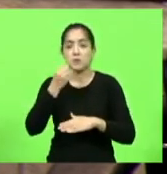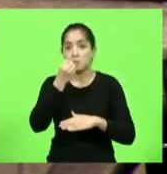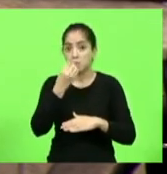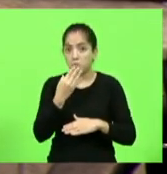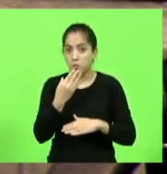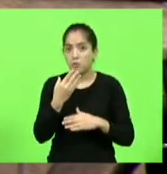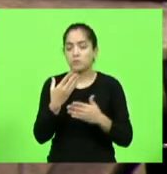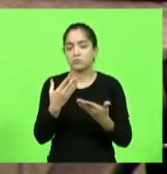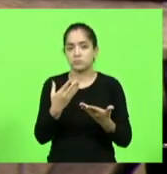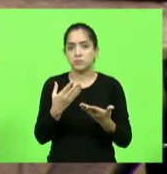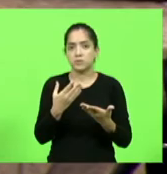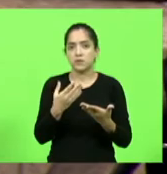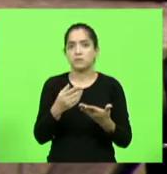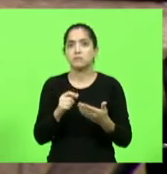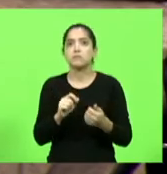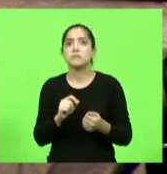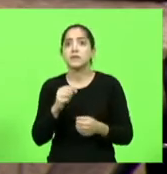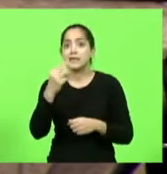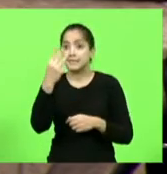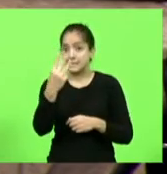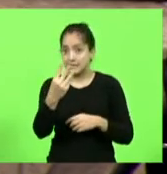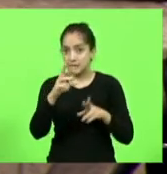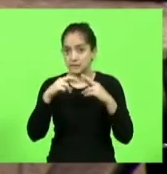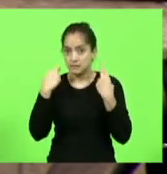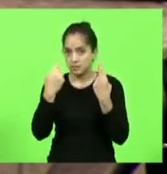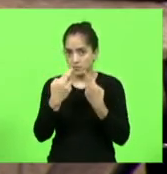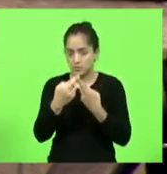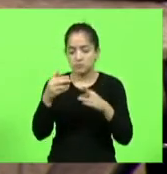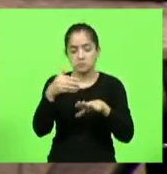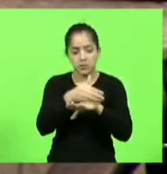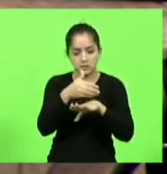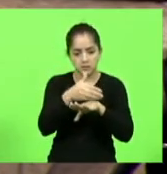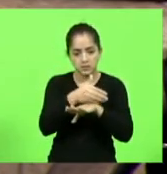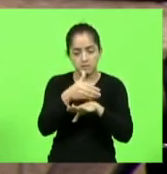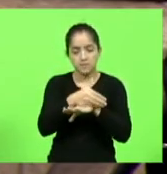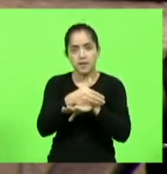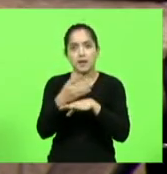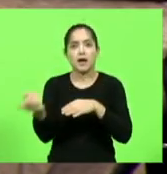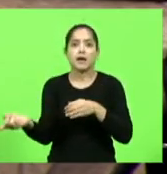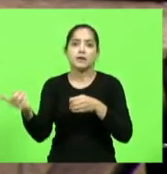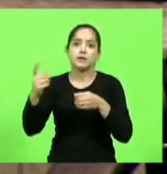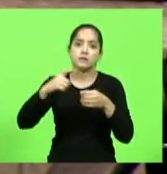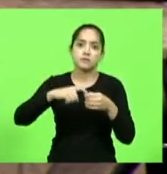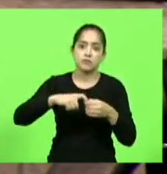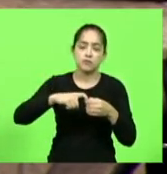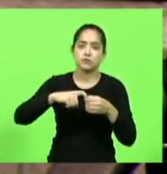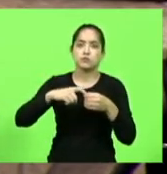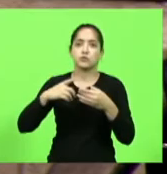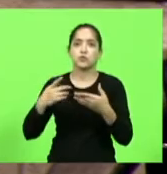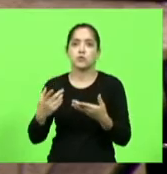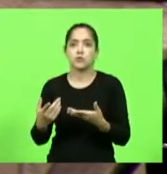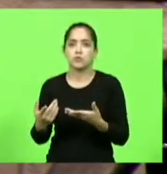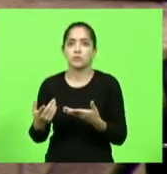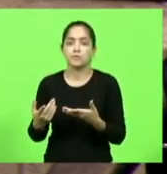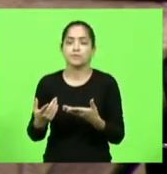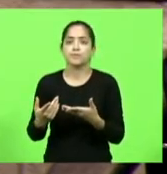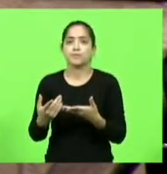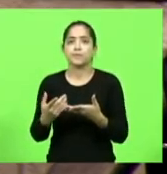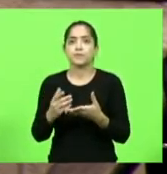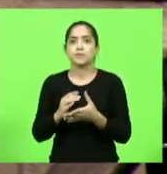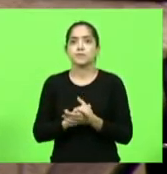vamos tocar. Eu participei de 3 reuniões. Daí ele veio, voltou de Brasília, numa reunião com a ex-presidente